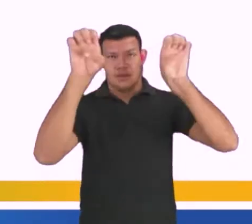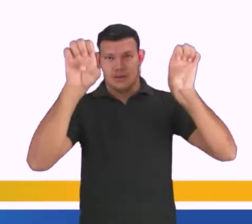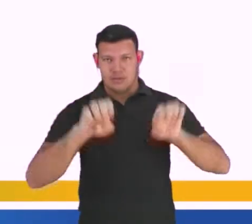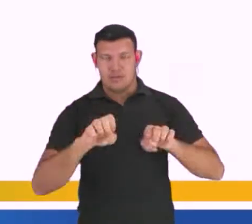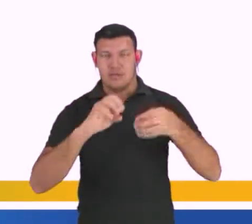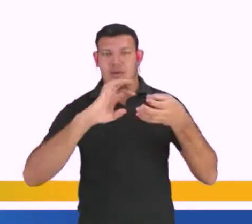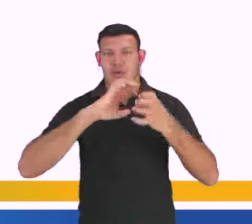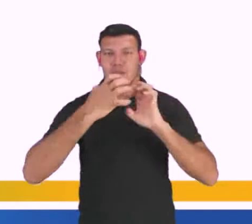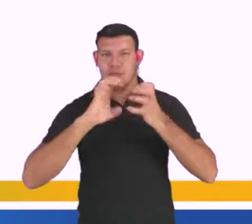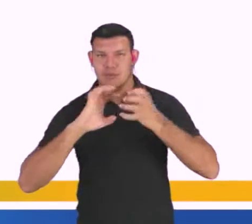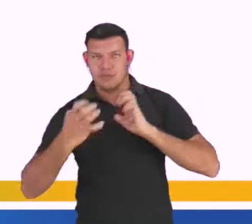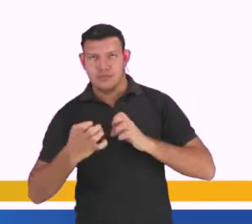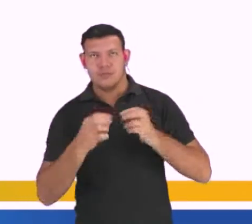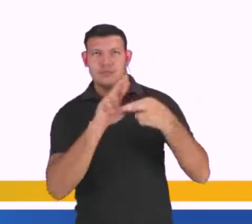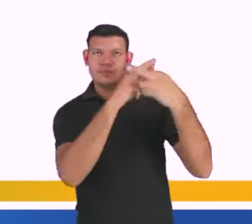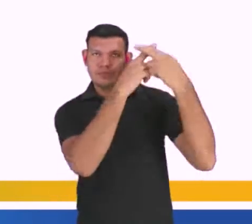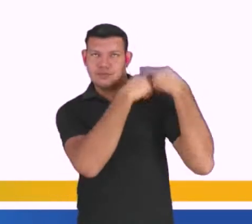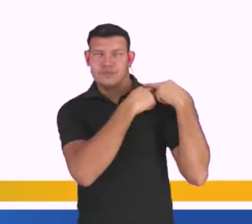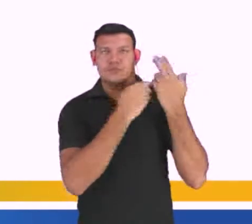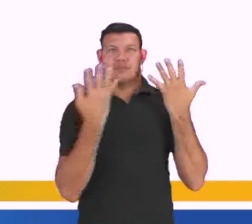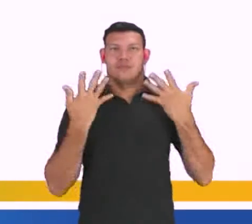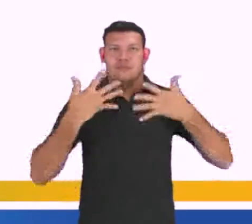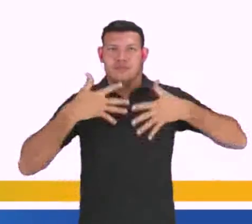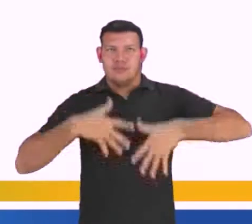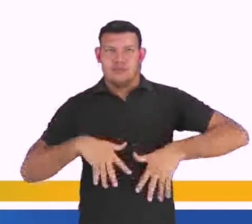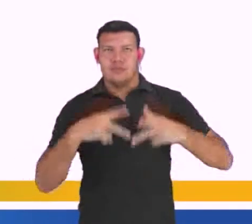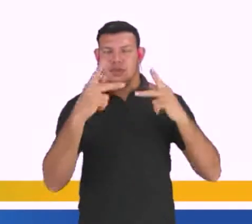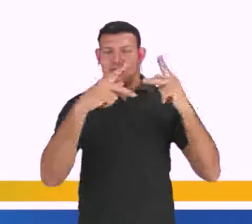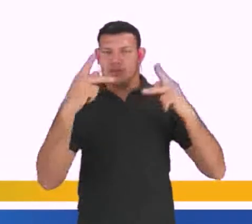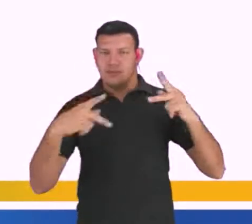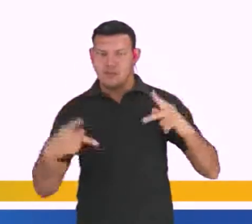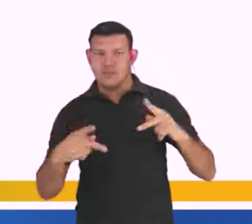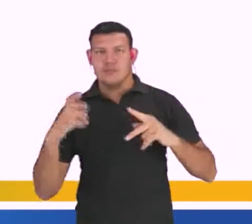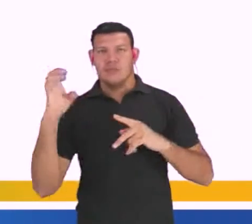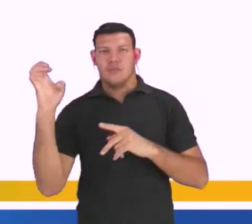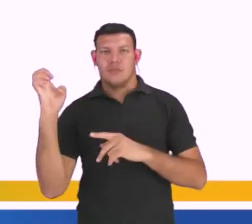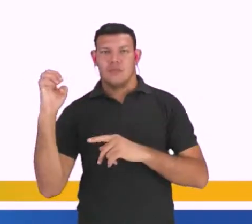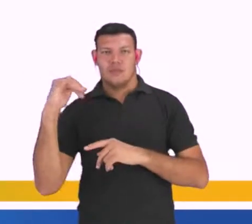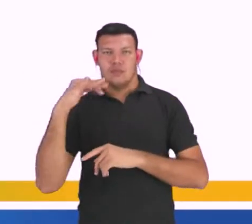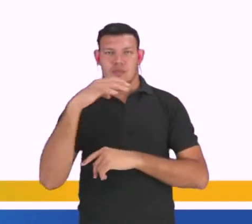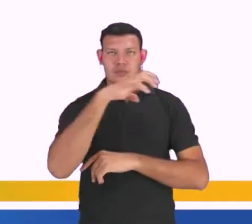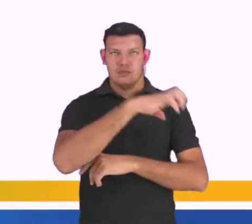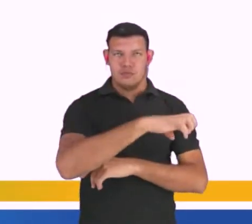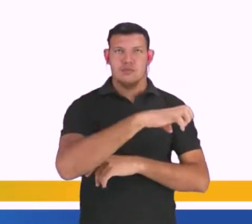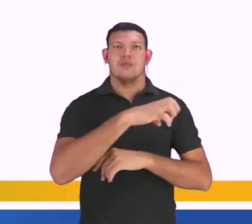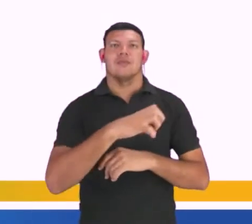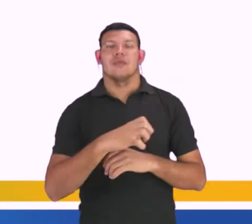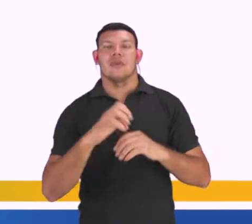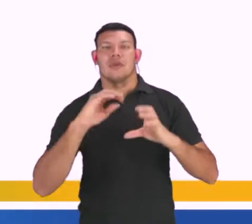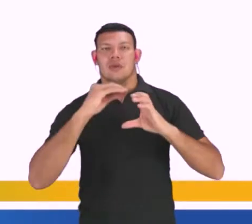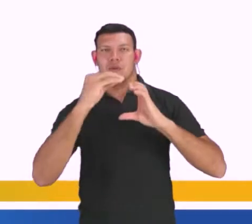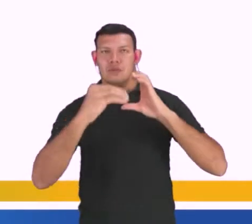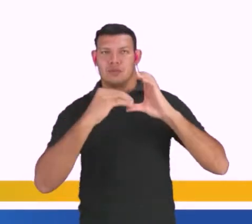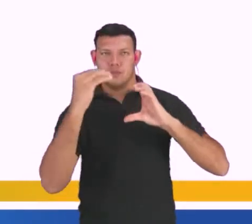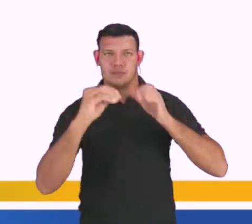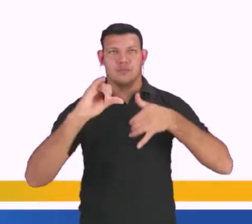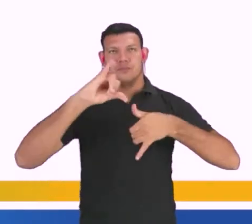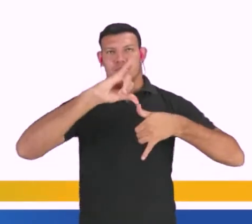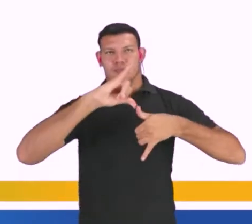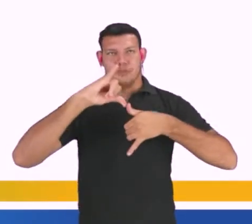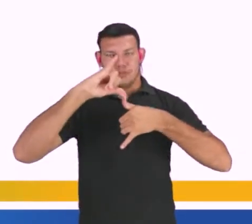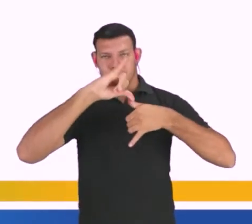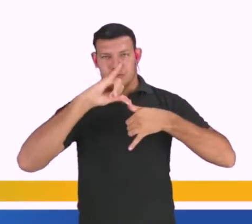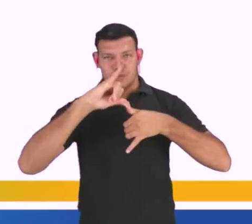função metabólica das proteínas, enzimas, carboidratos, lipídios,